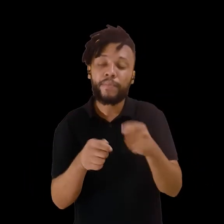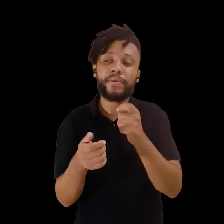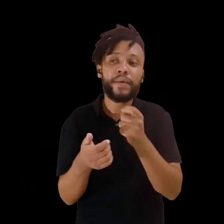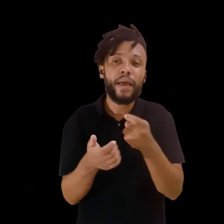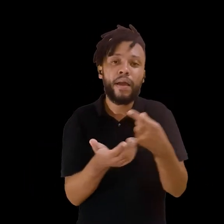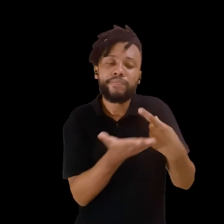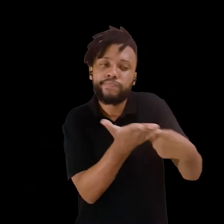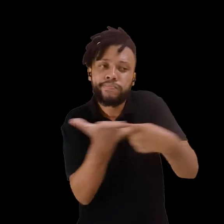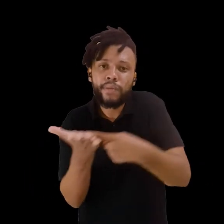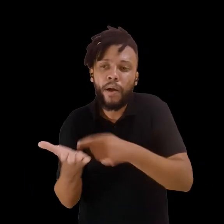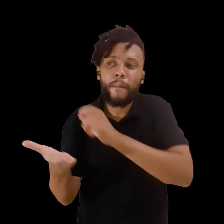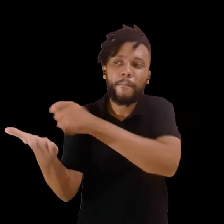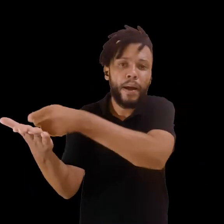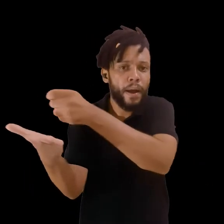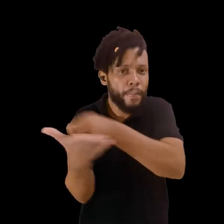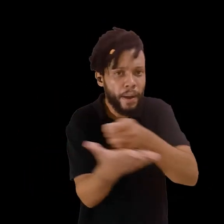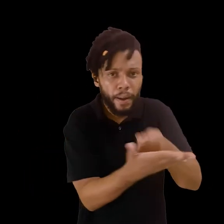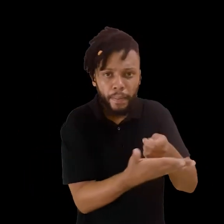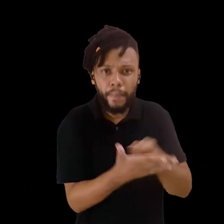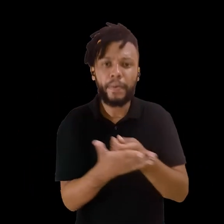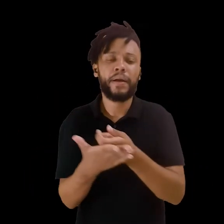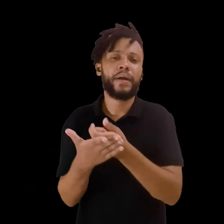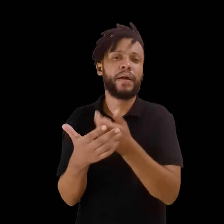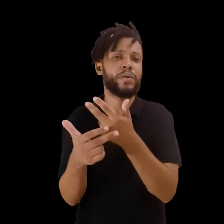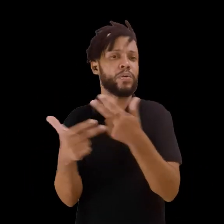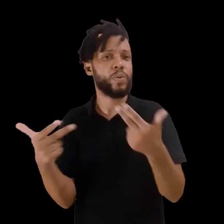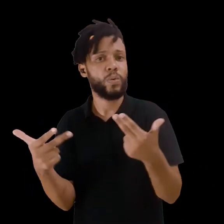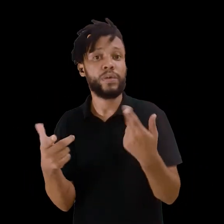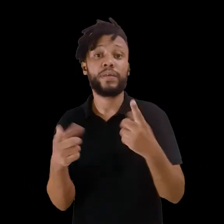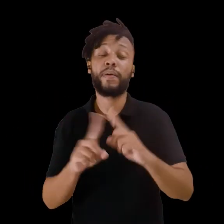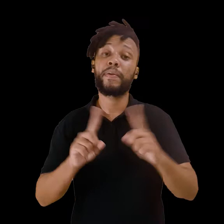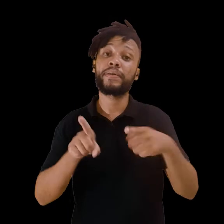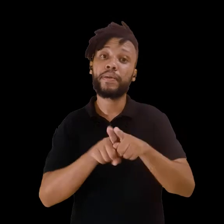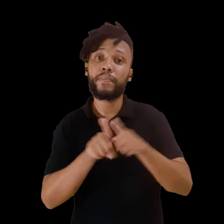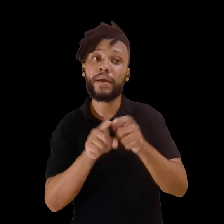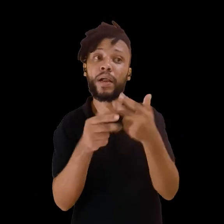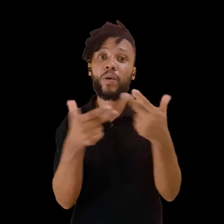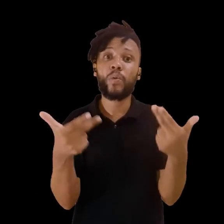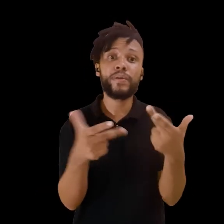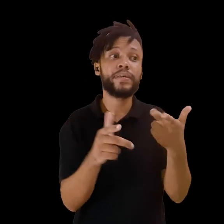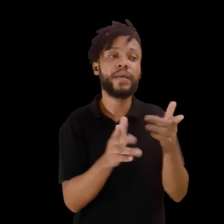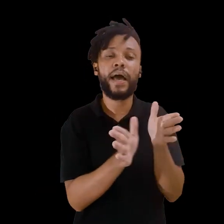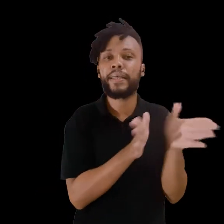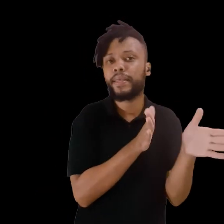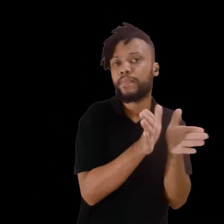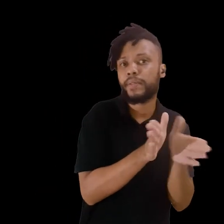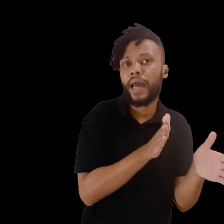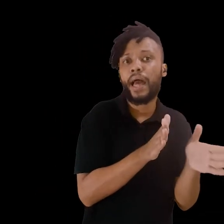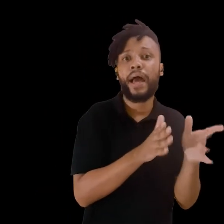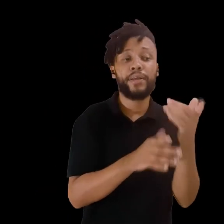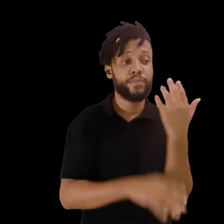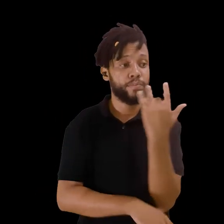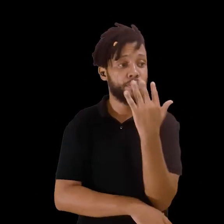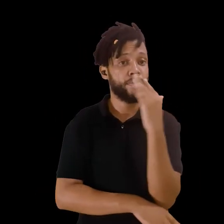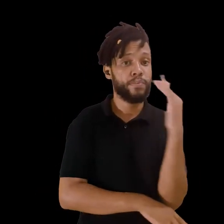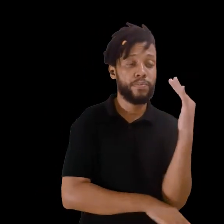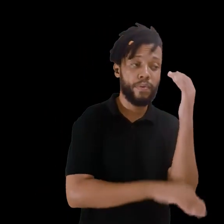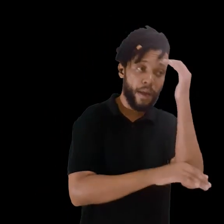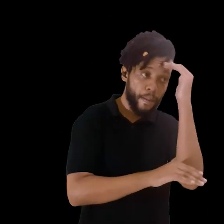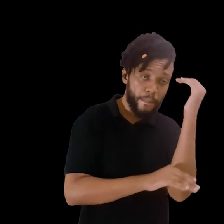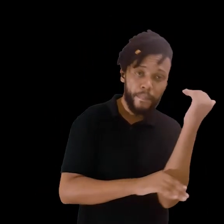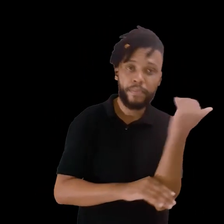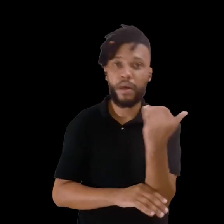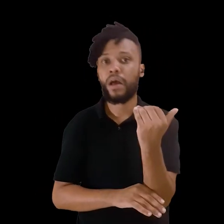as contrapartidas, mas aquelas questões que nós falamos de acessibilidade, respeito ao meio ambiente,